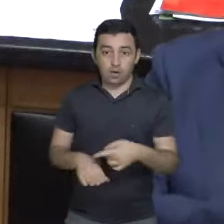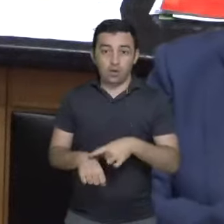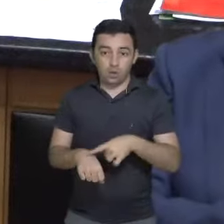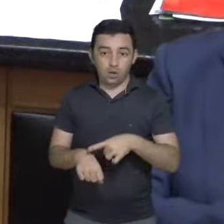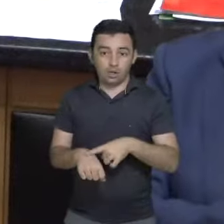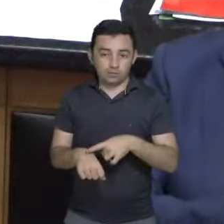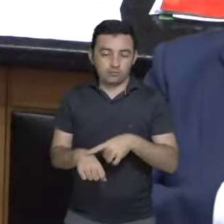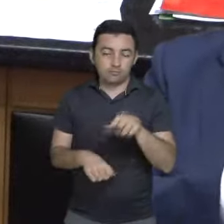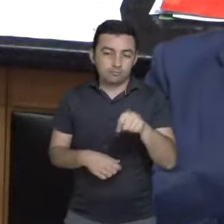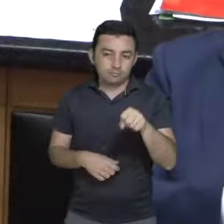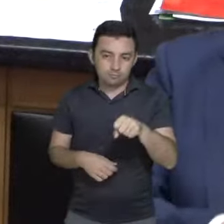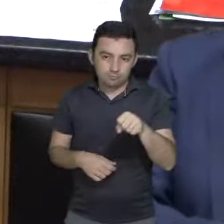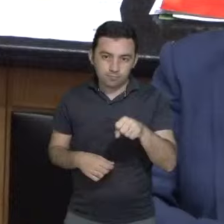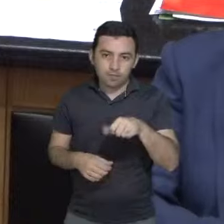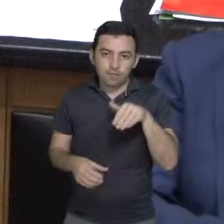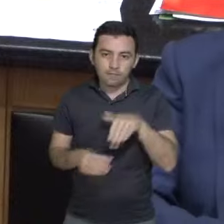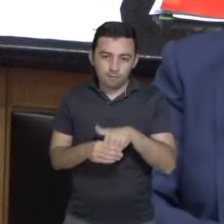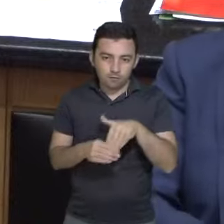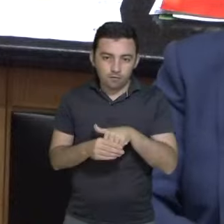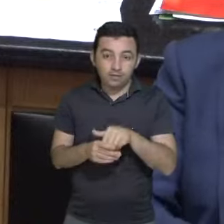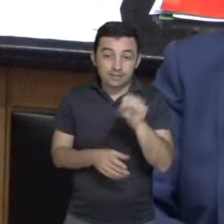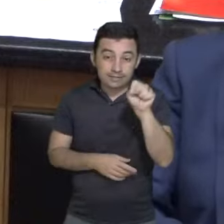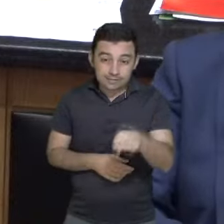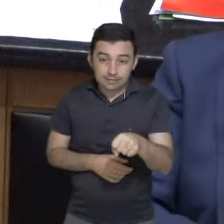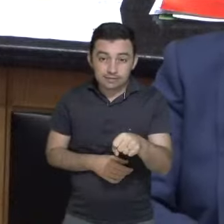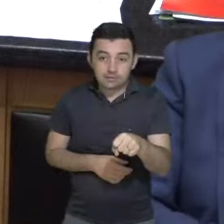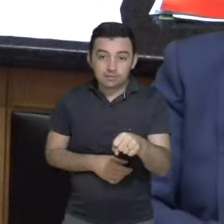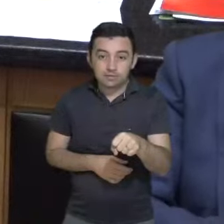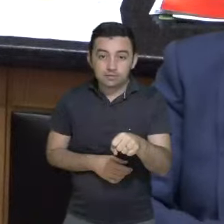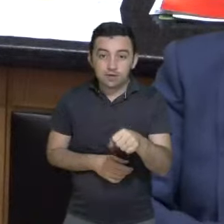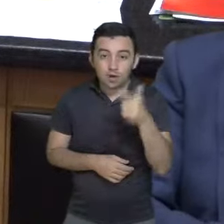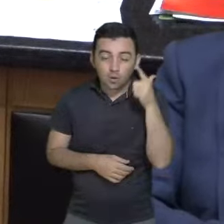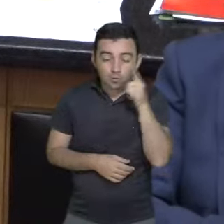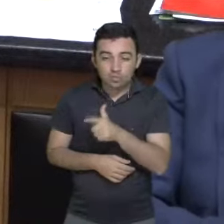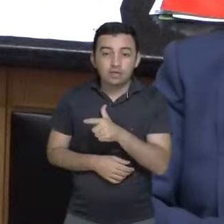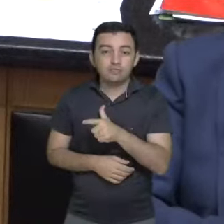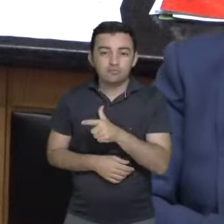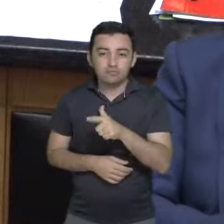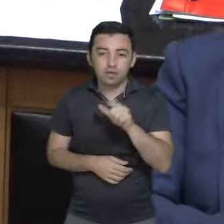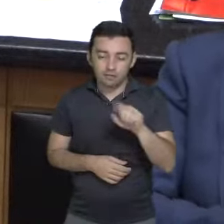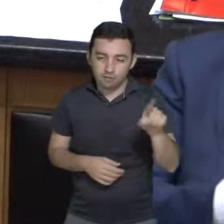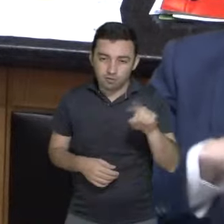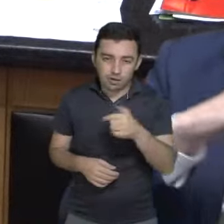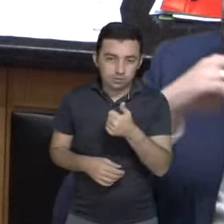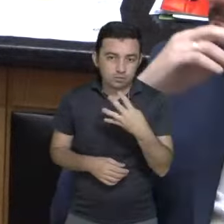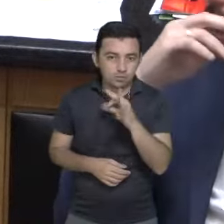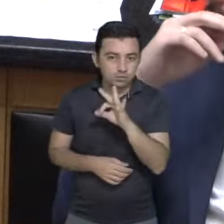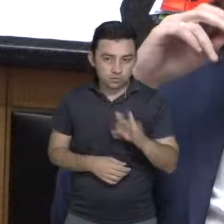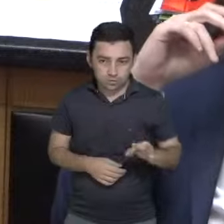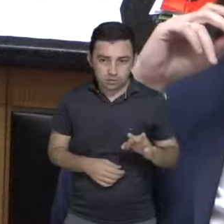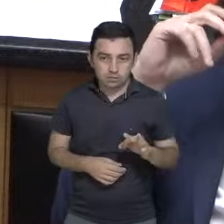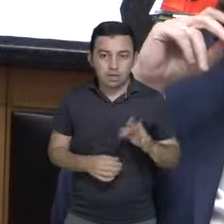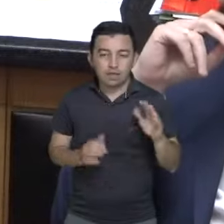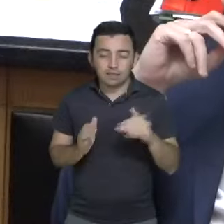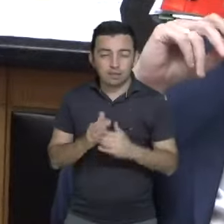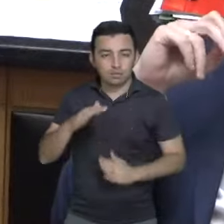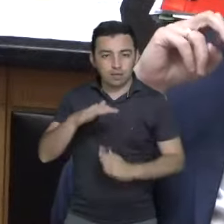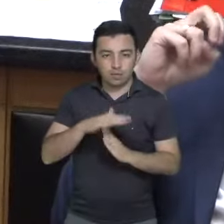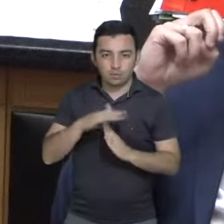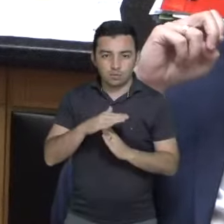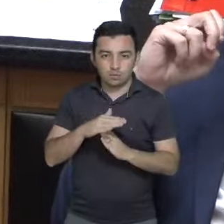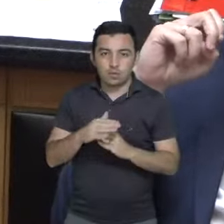sim, votando sim, se revoga o desconto dos 14% até o teto. É isso que está